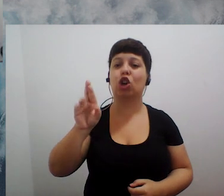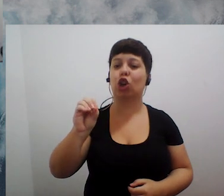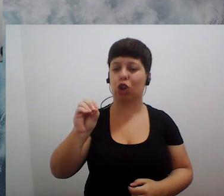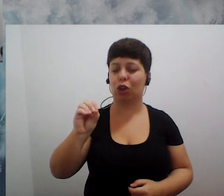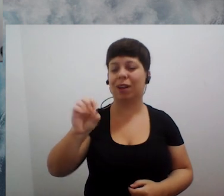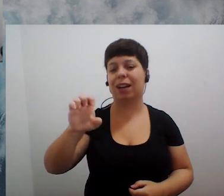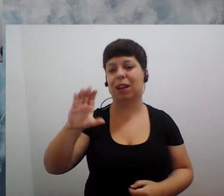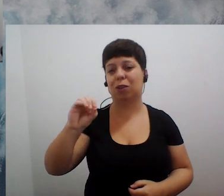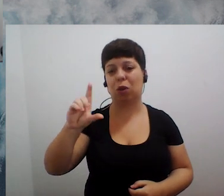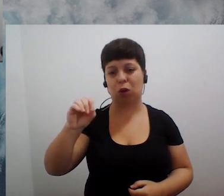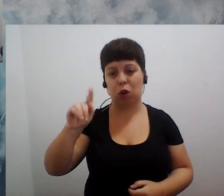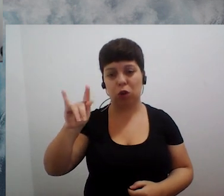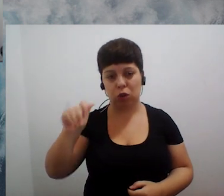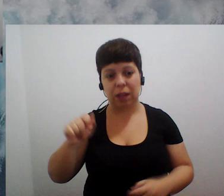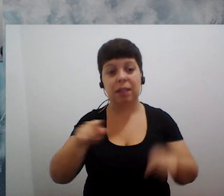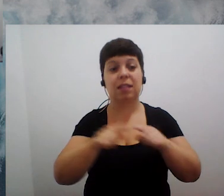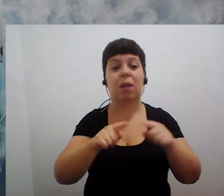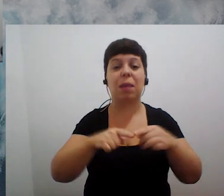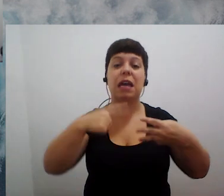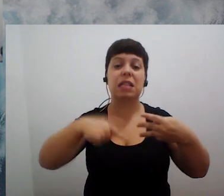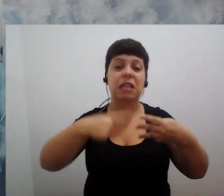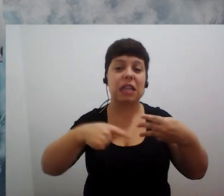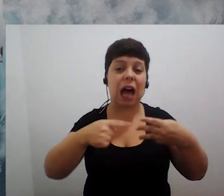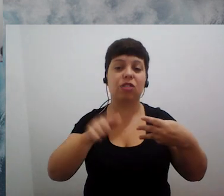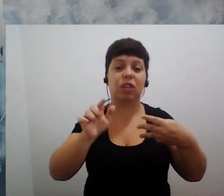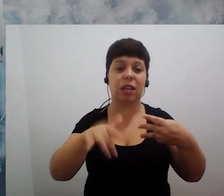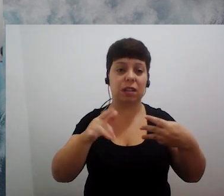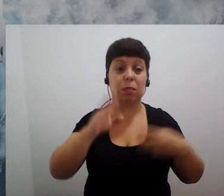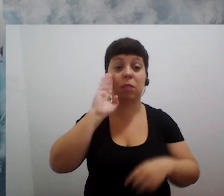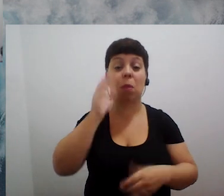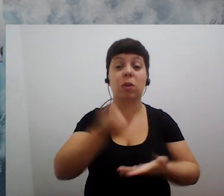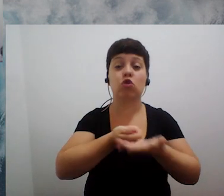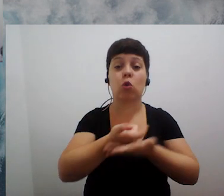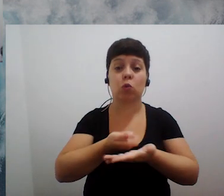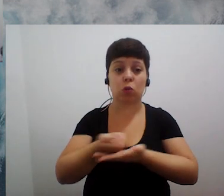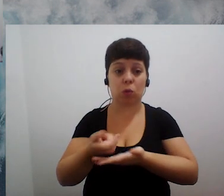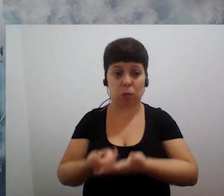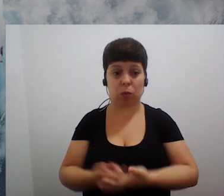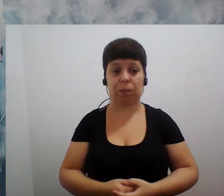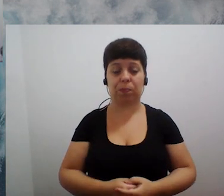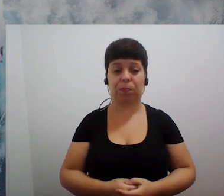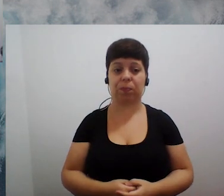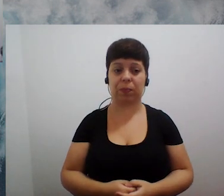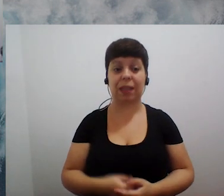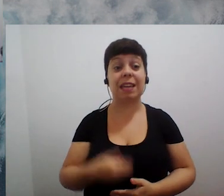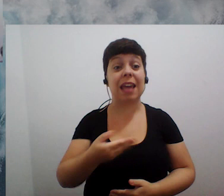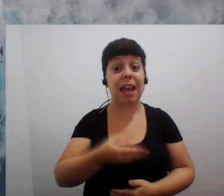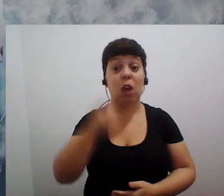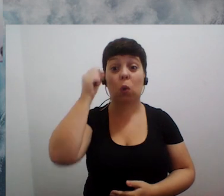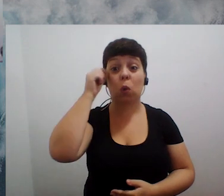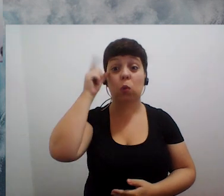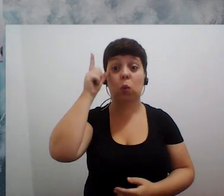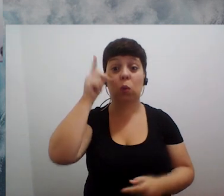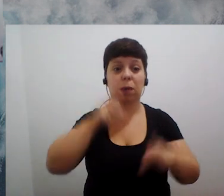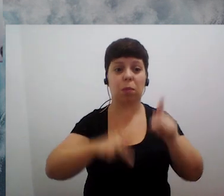e da quebrada, a gente também trabalha com a questão dos resíduos, da reciclagem, sobretudo do consumo. E aí, através da